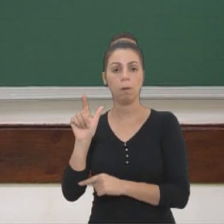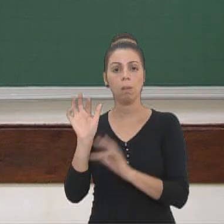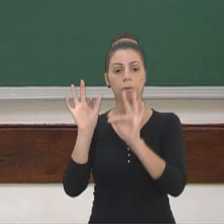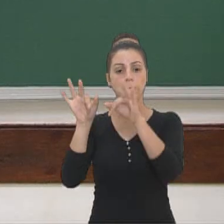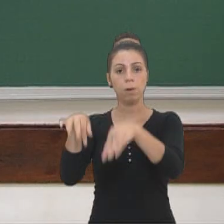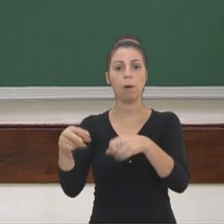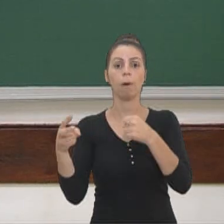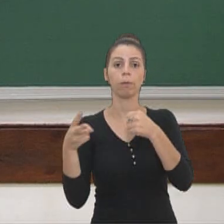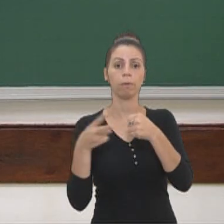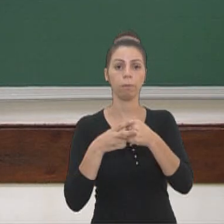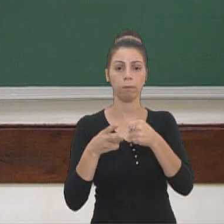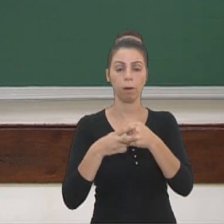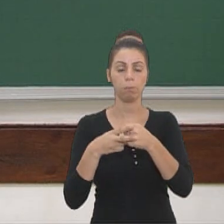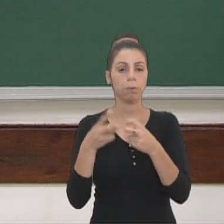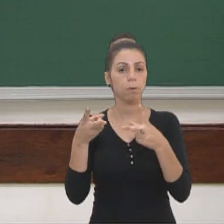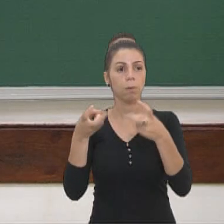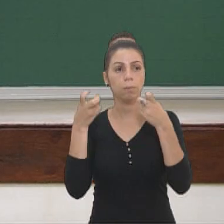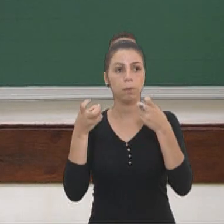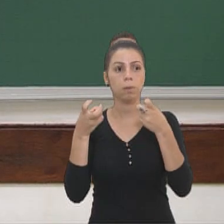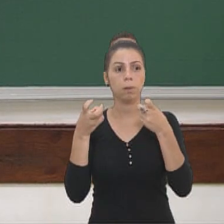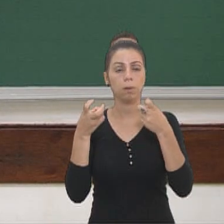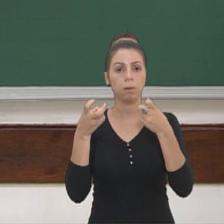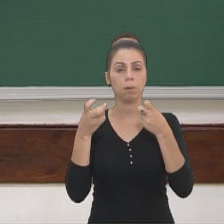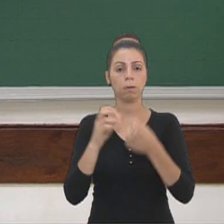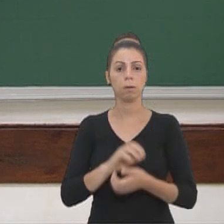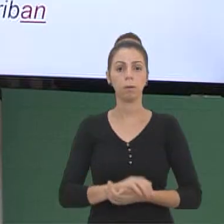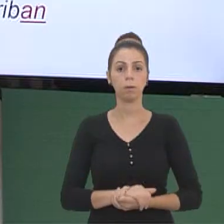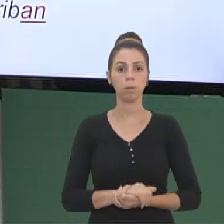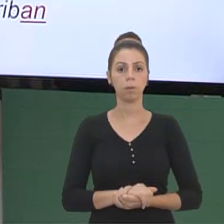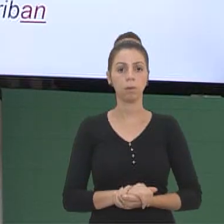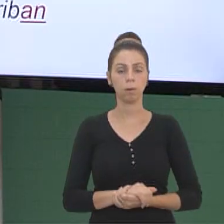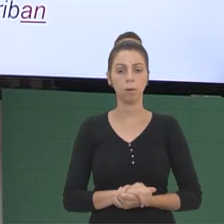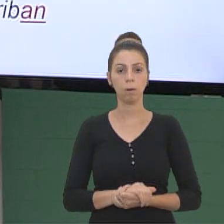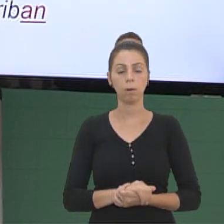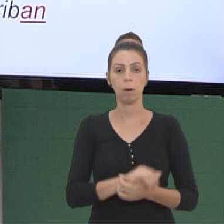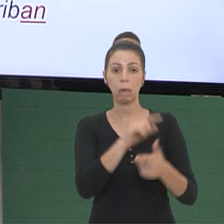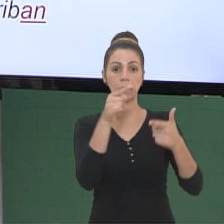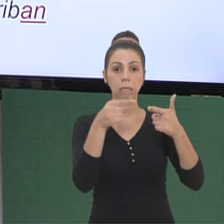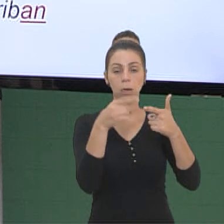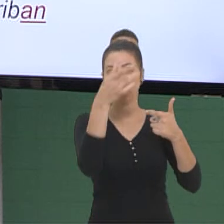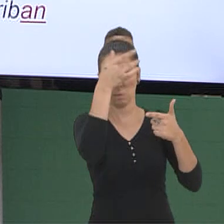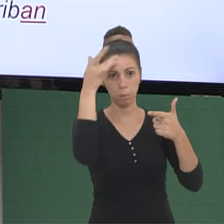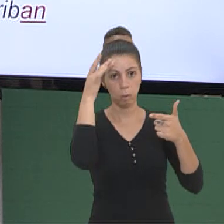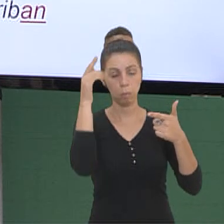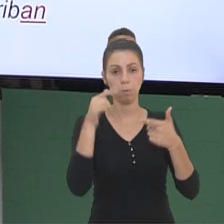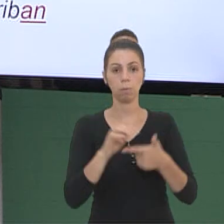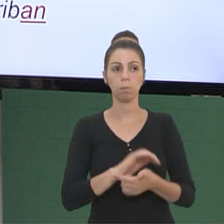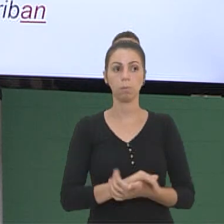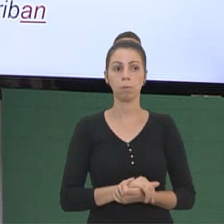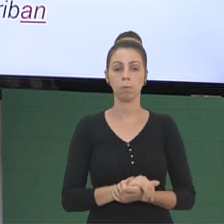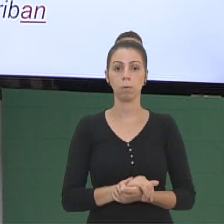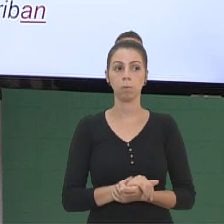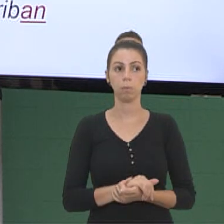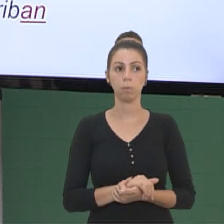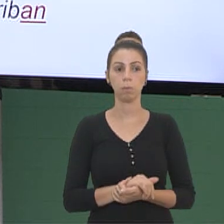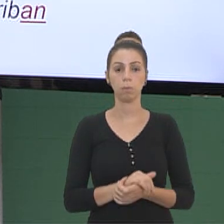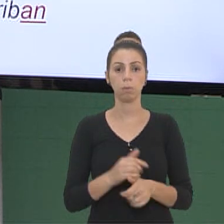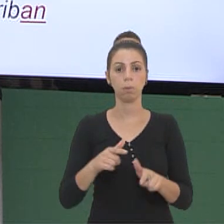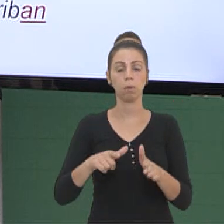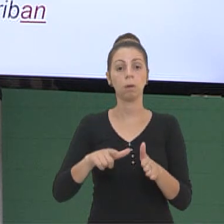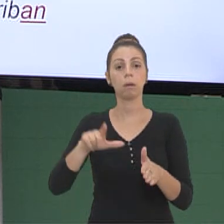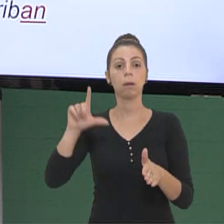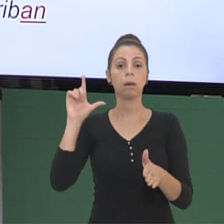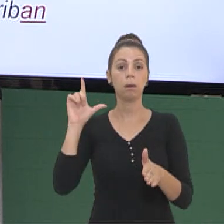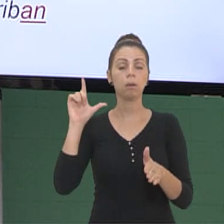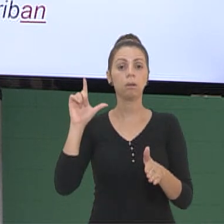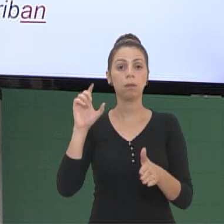Observe aqui que para segunda pessoa, antigamente era